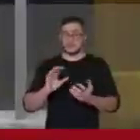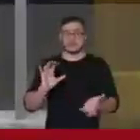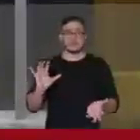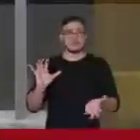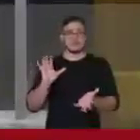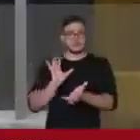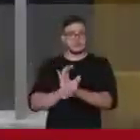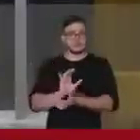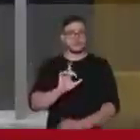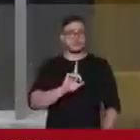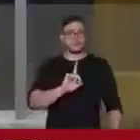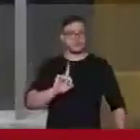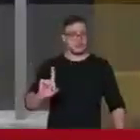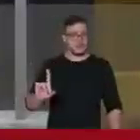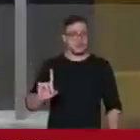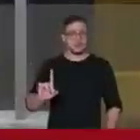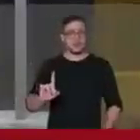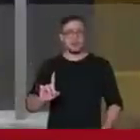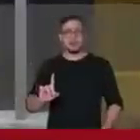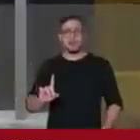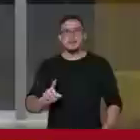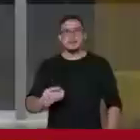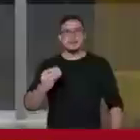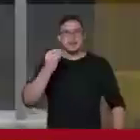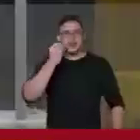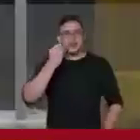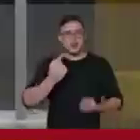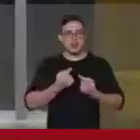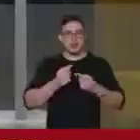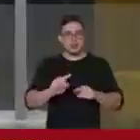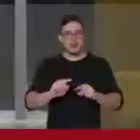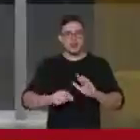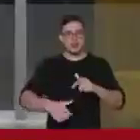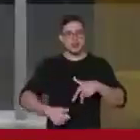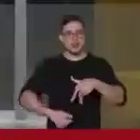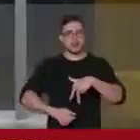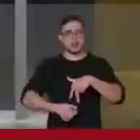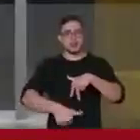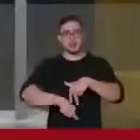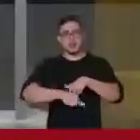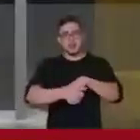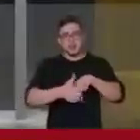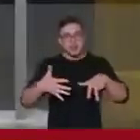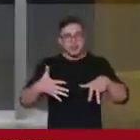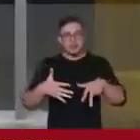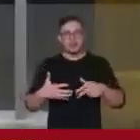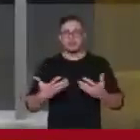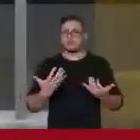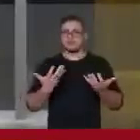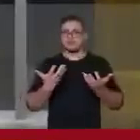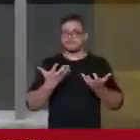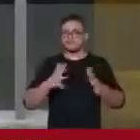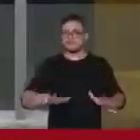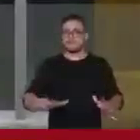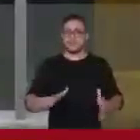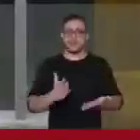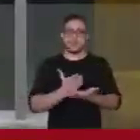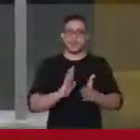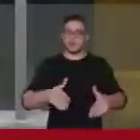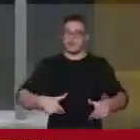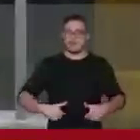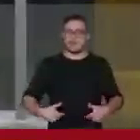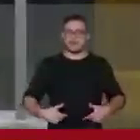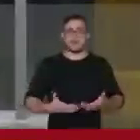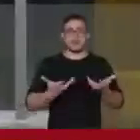ameaça da Democracia atentados terroristas não querem mesmo matar a fome do povo brasileiro vamos ficar de olho